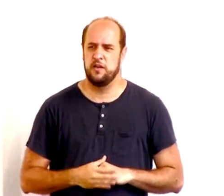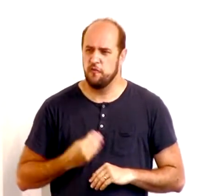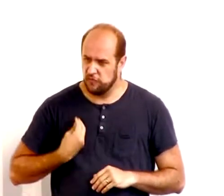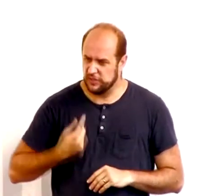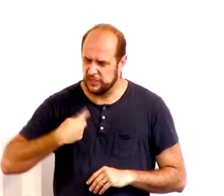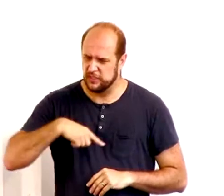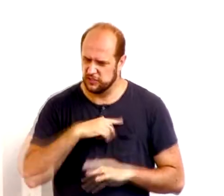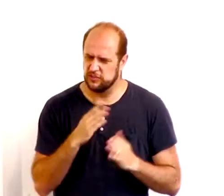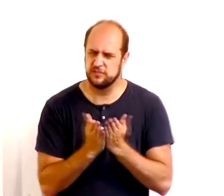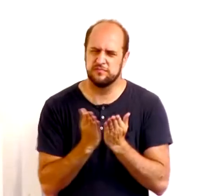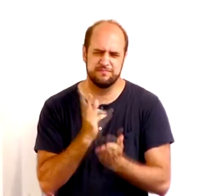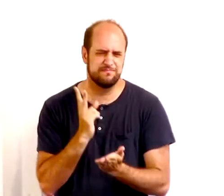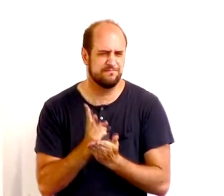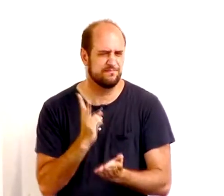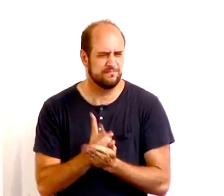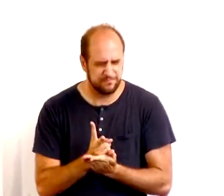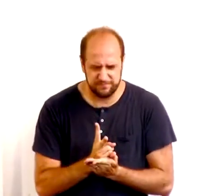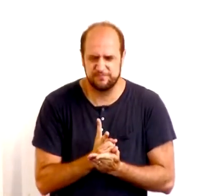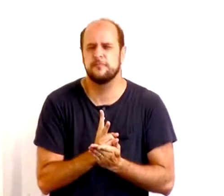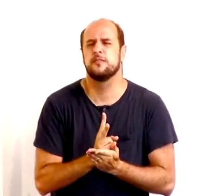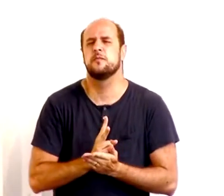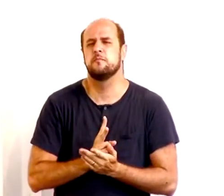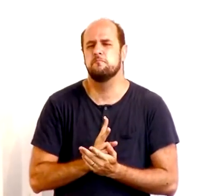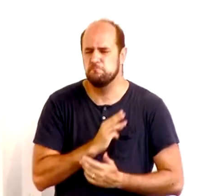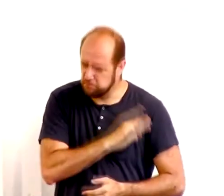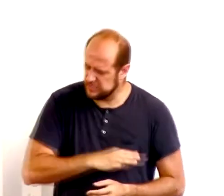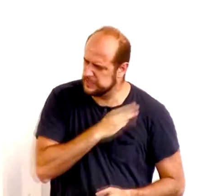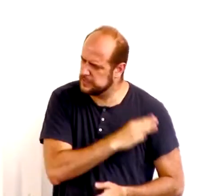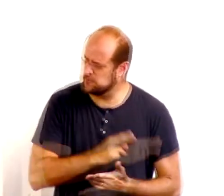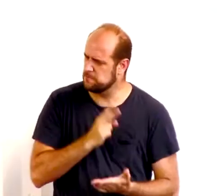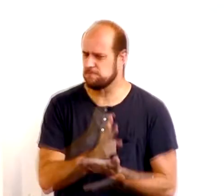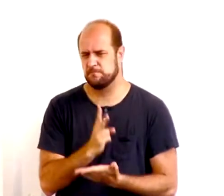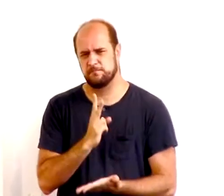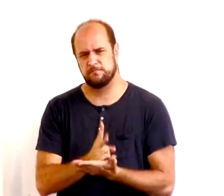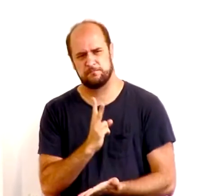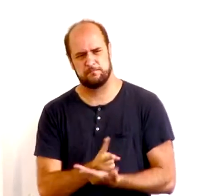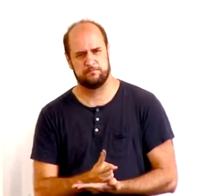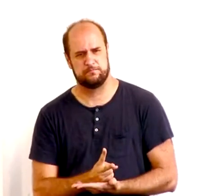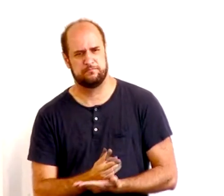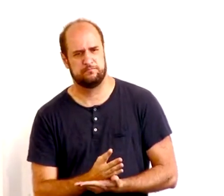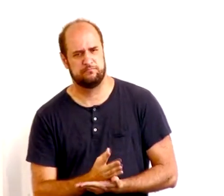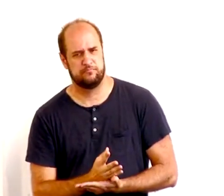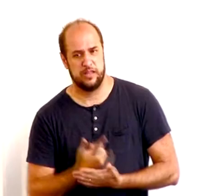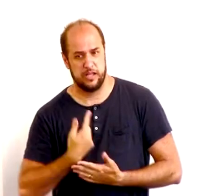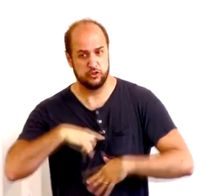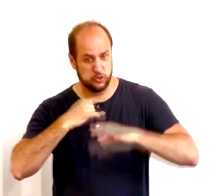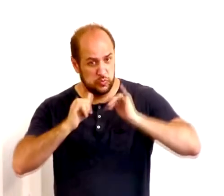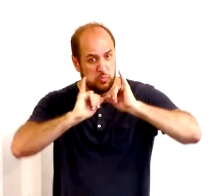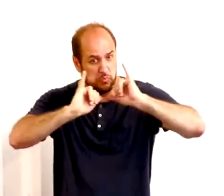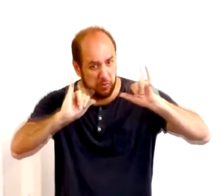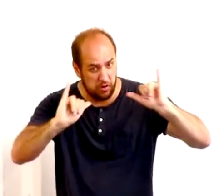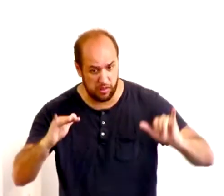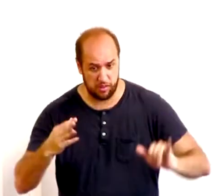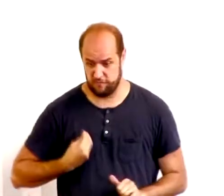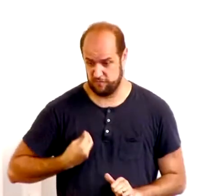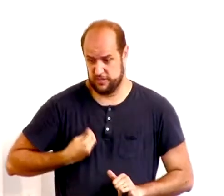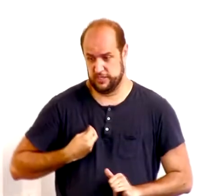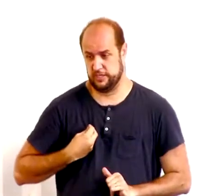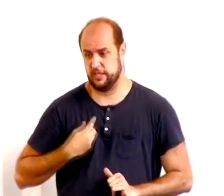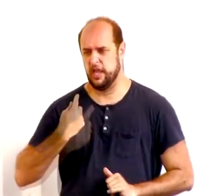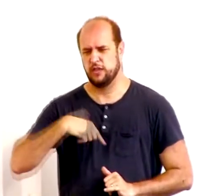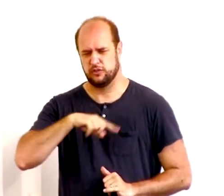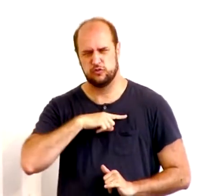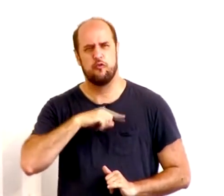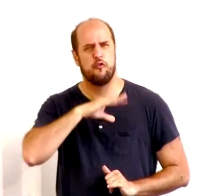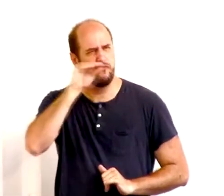seja a missão, que o fundamento da proclamação que está na nossa boca, nas condições que